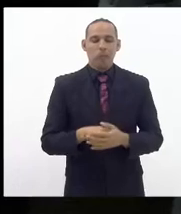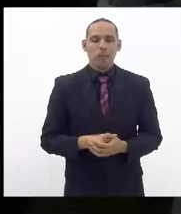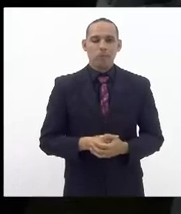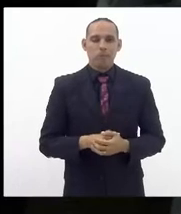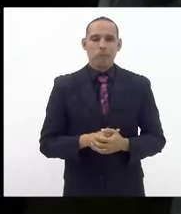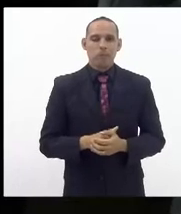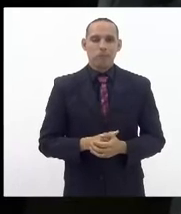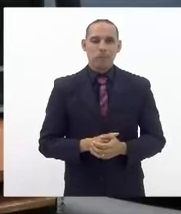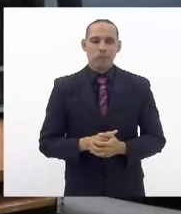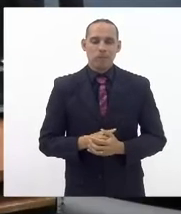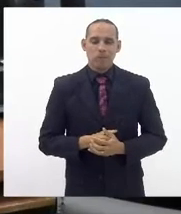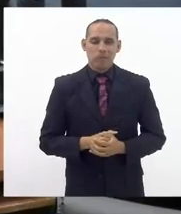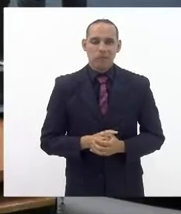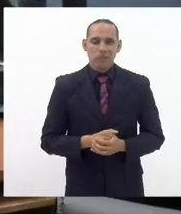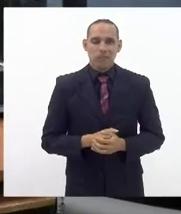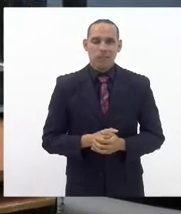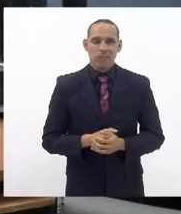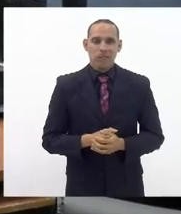Presidente.